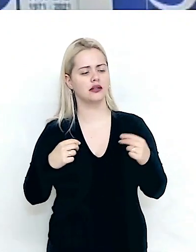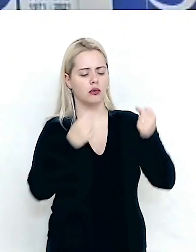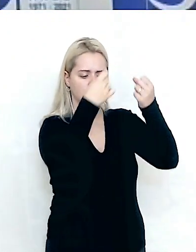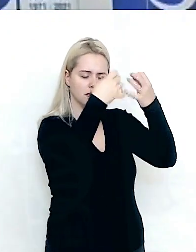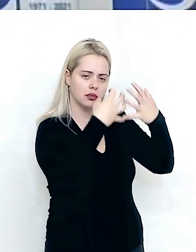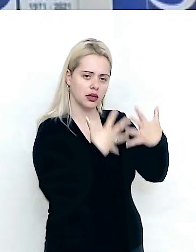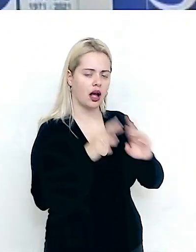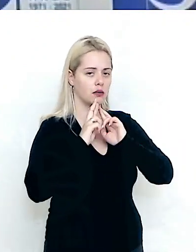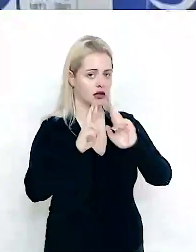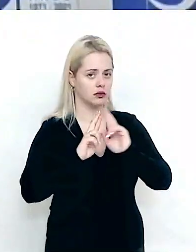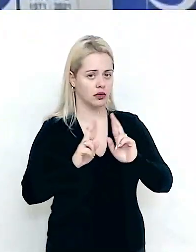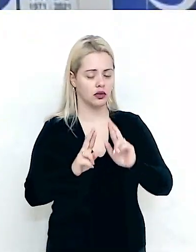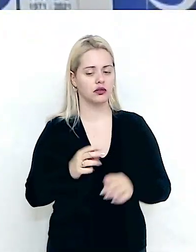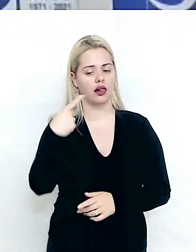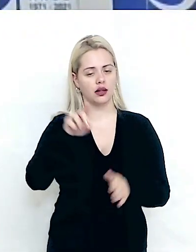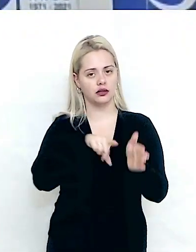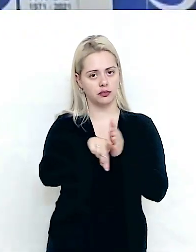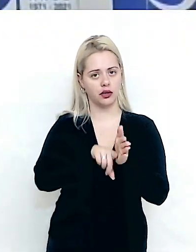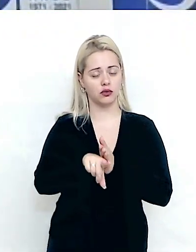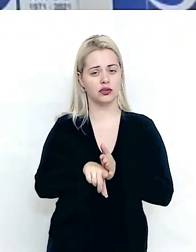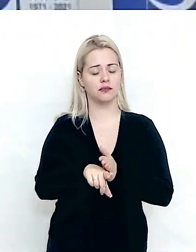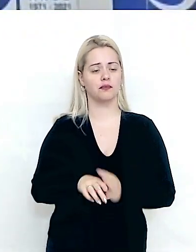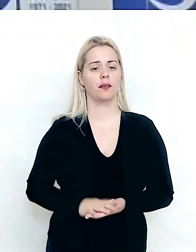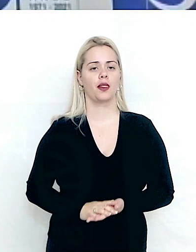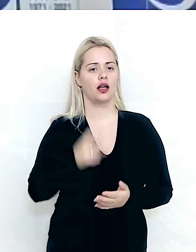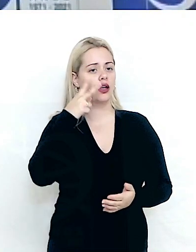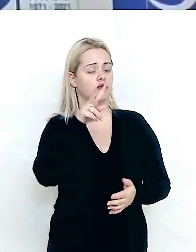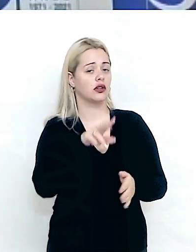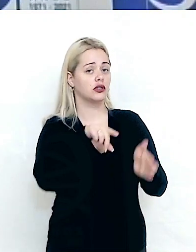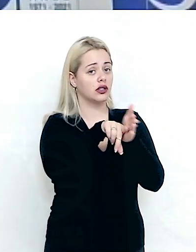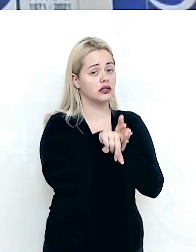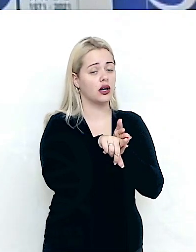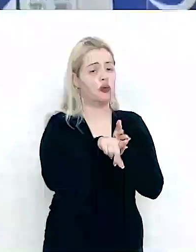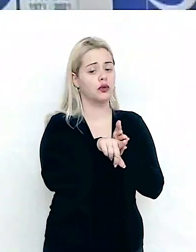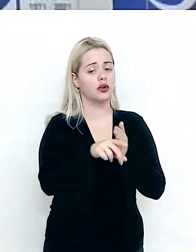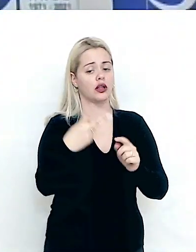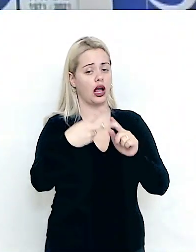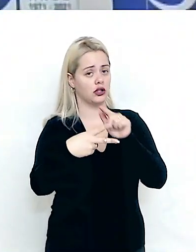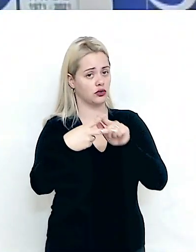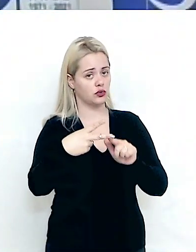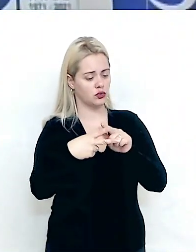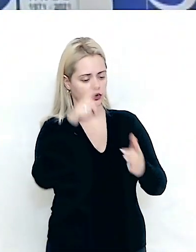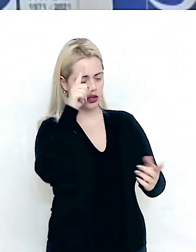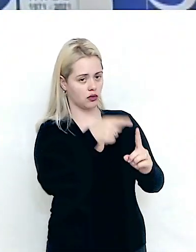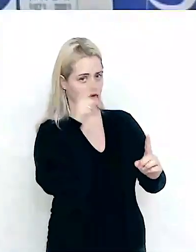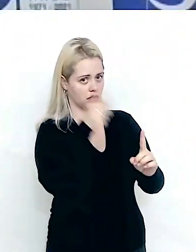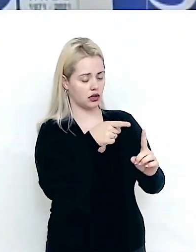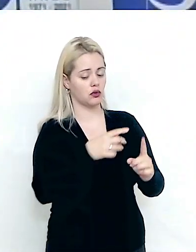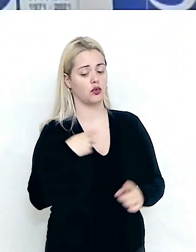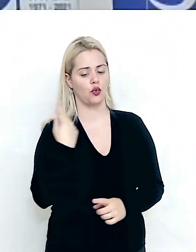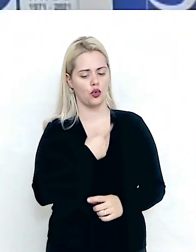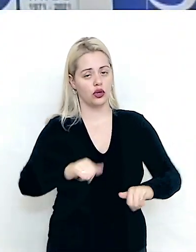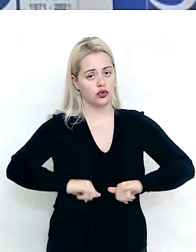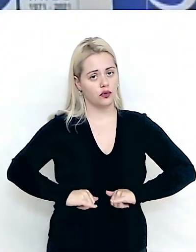detalhamento a resposta para essa pergunta. Veja aqui a questão, as duas acusações que a gente mais costuma sofrer em